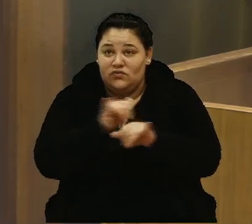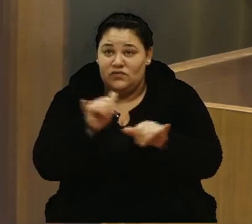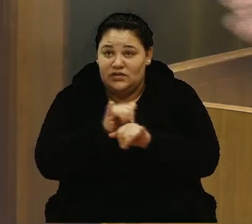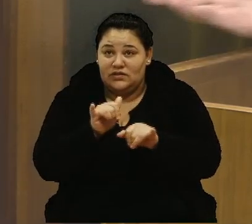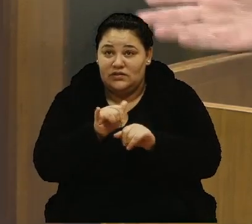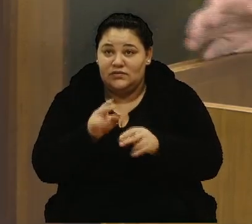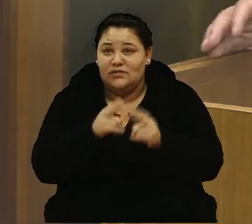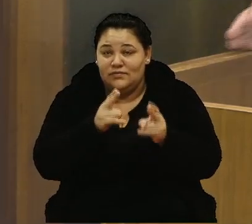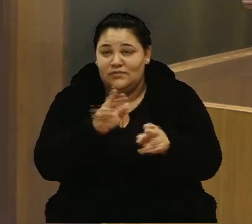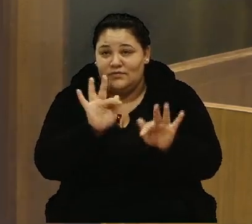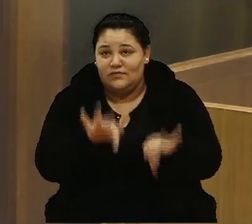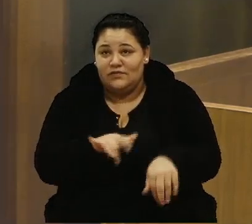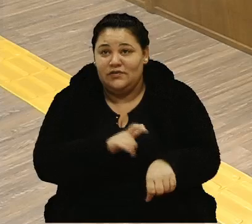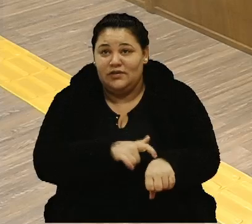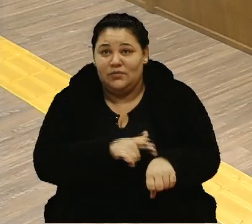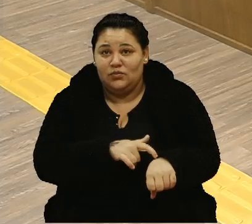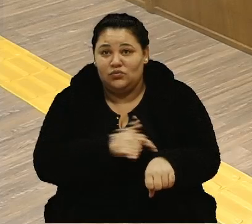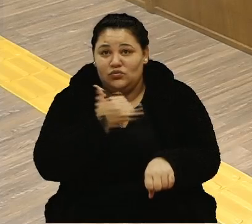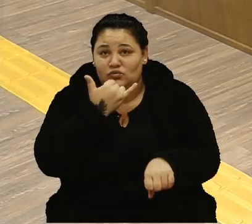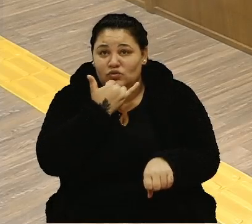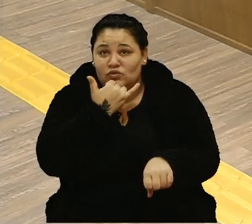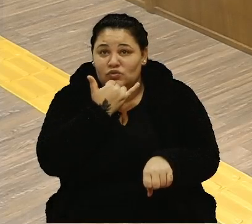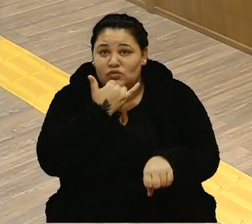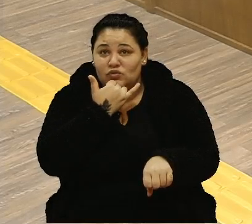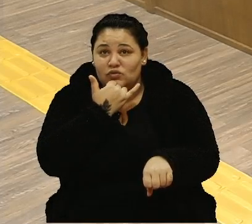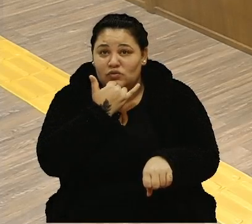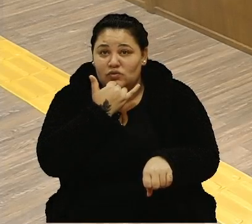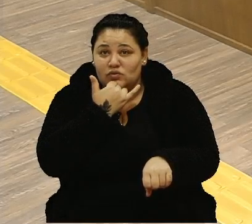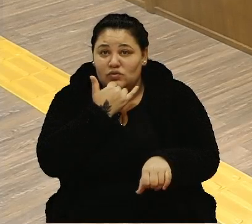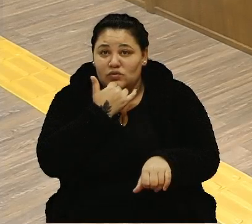Acabou meu tempo, vereador, desculpa. Eu dei parte para todo mundo.